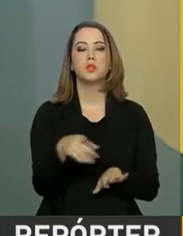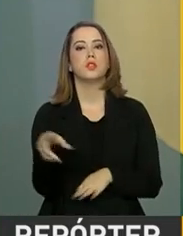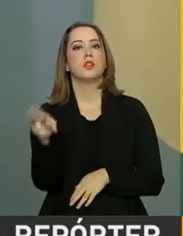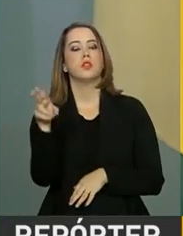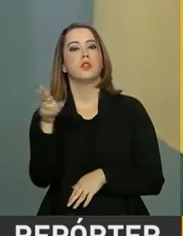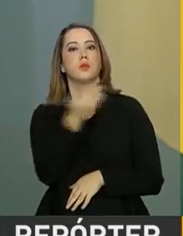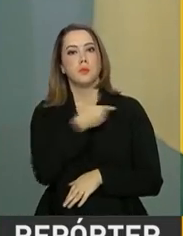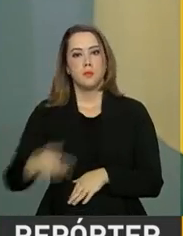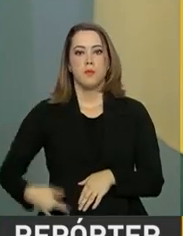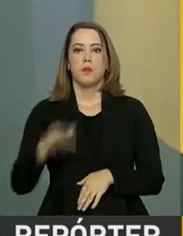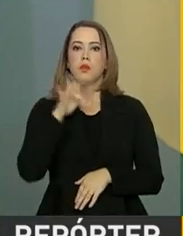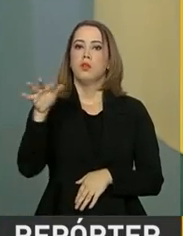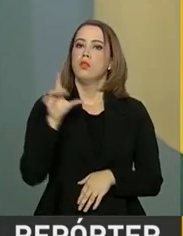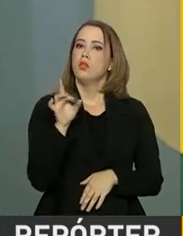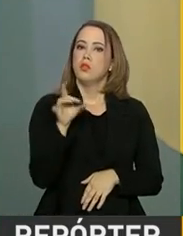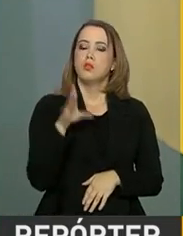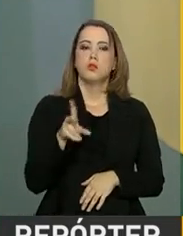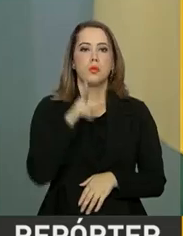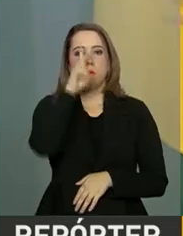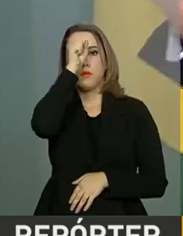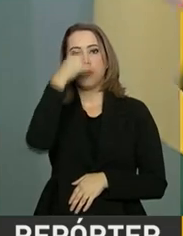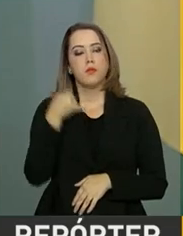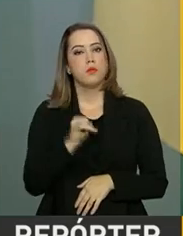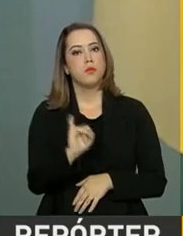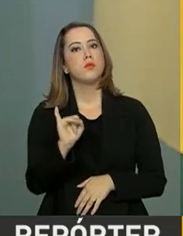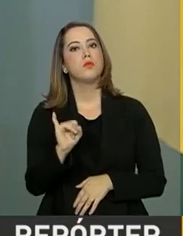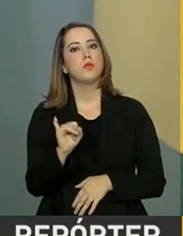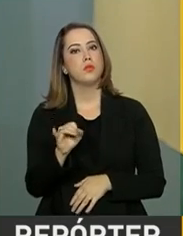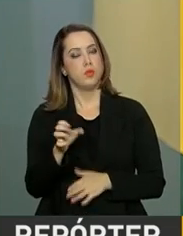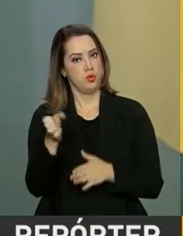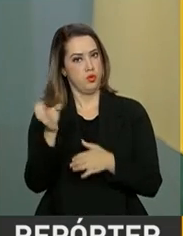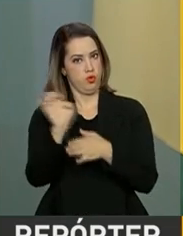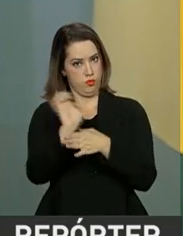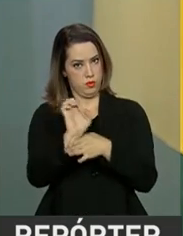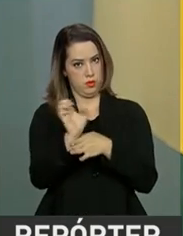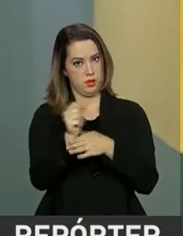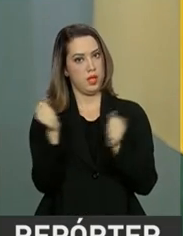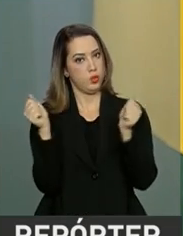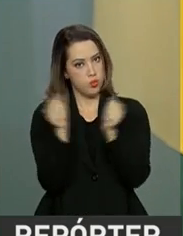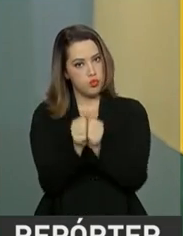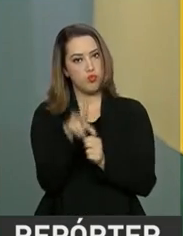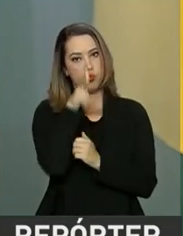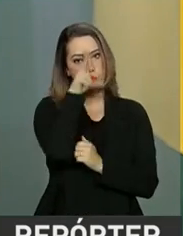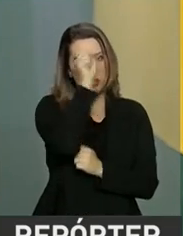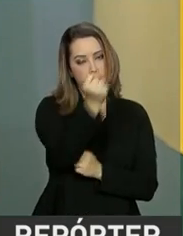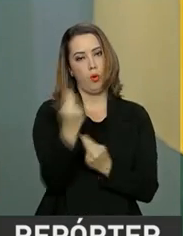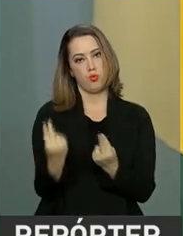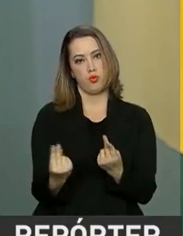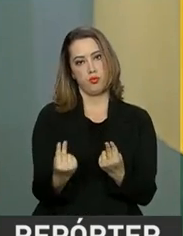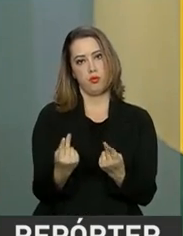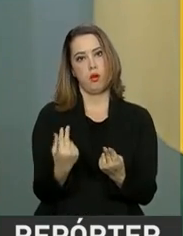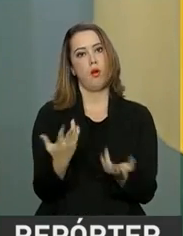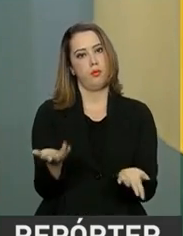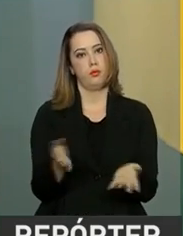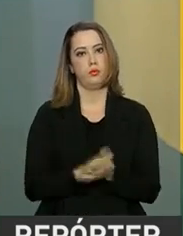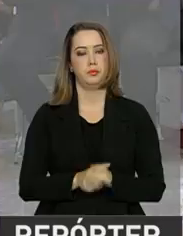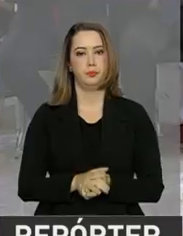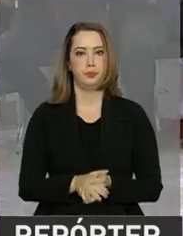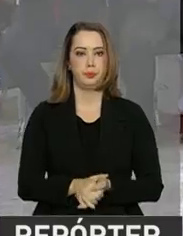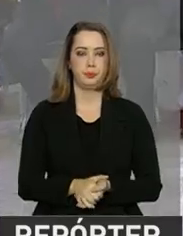forte se fortes forem os estados e os municípios não tem menor dúvida disso então quando